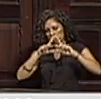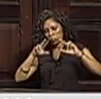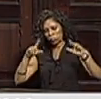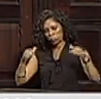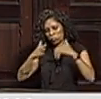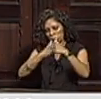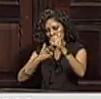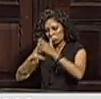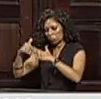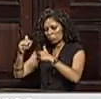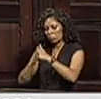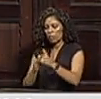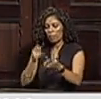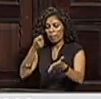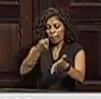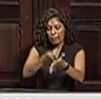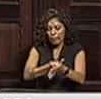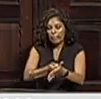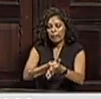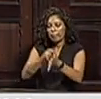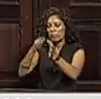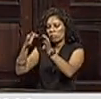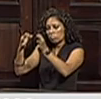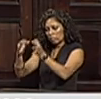Havendo mais quem queira discutir, encerrada a discussão.